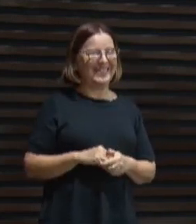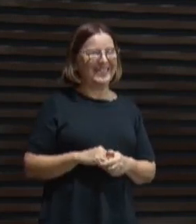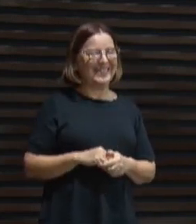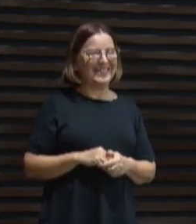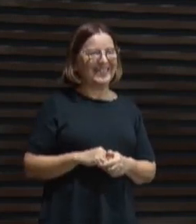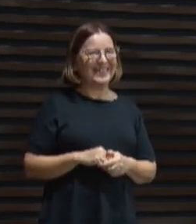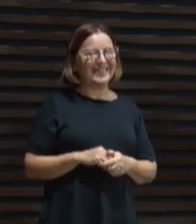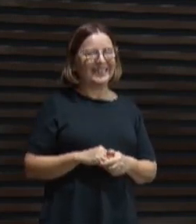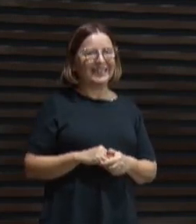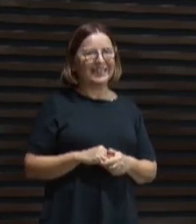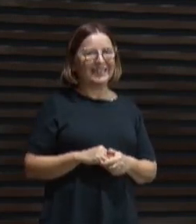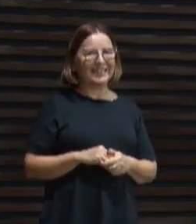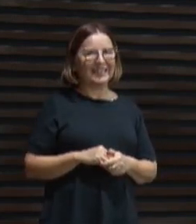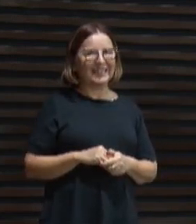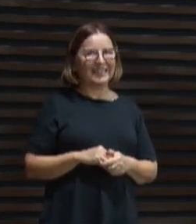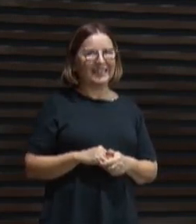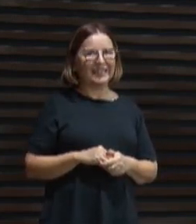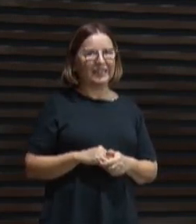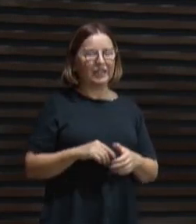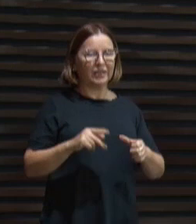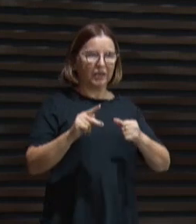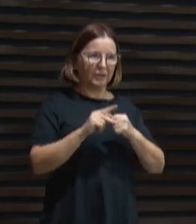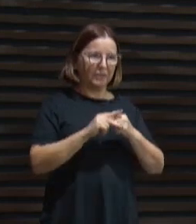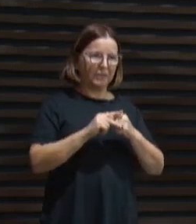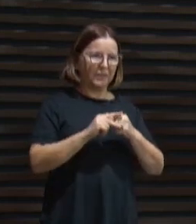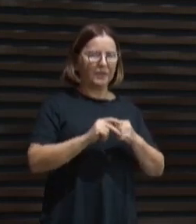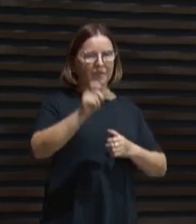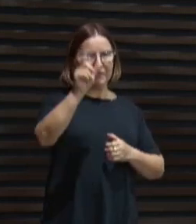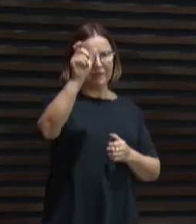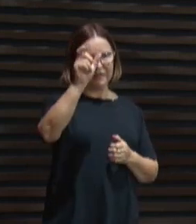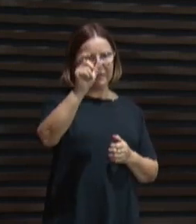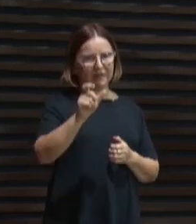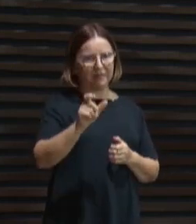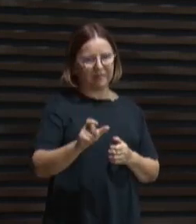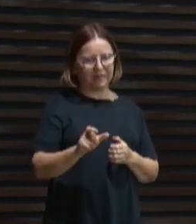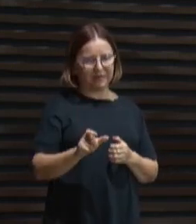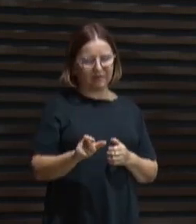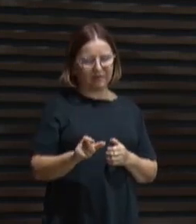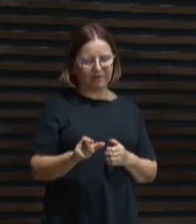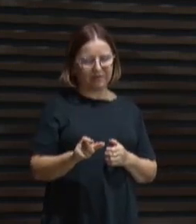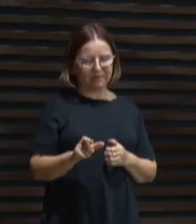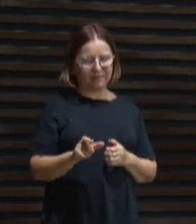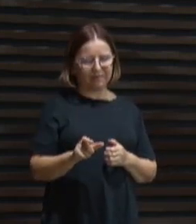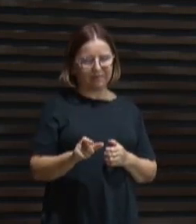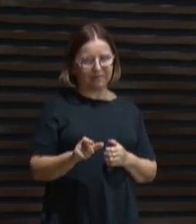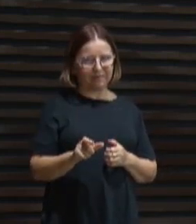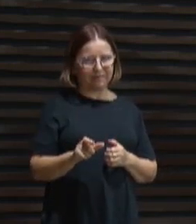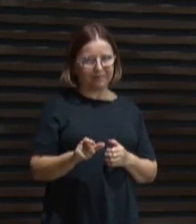Ele era uma pessoa muito